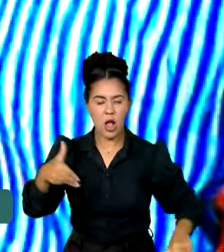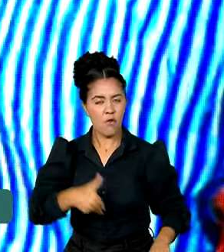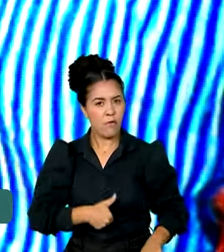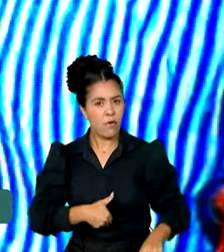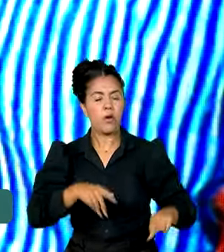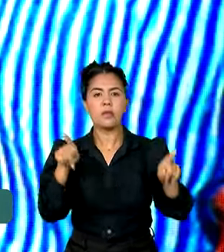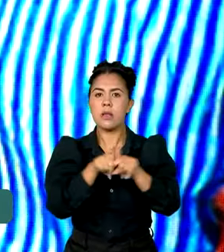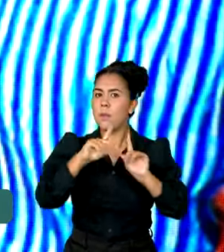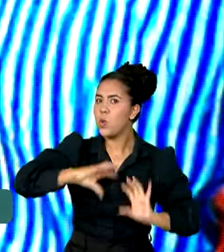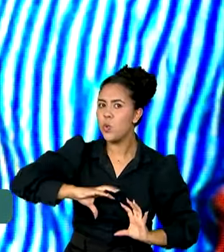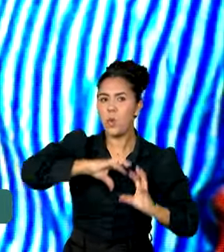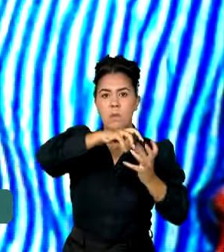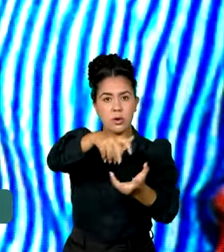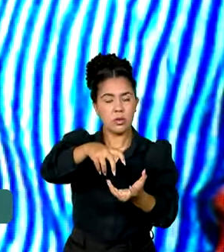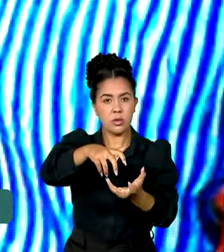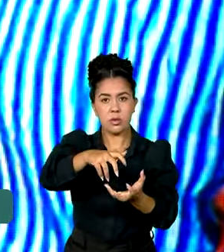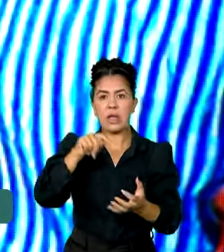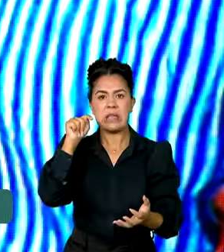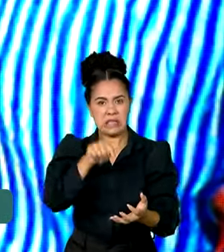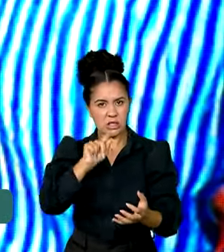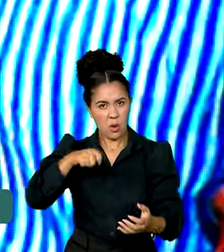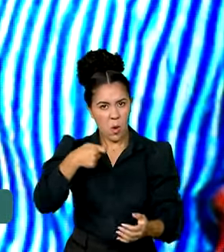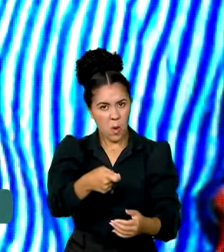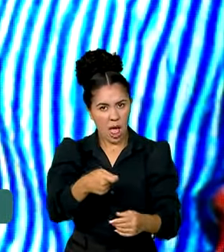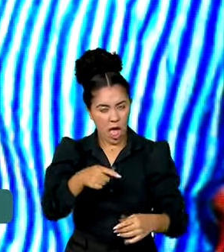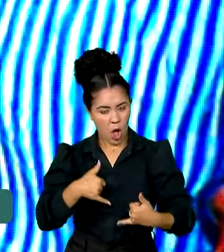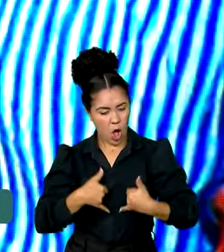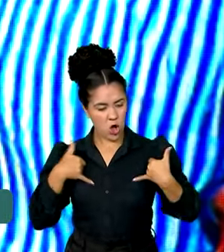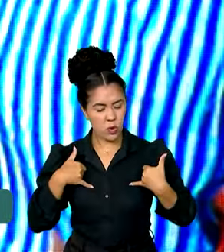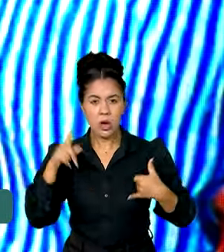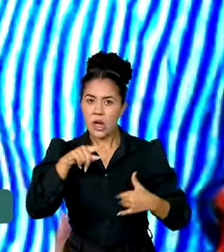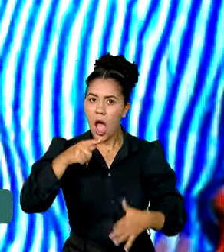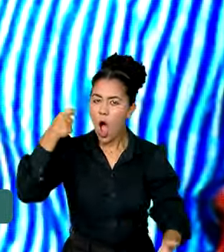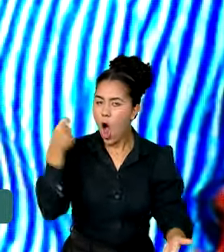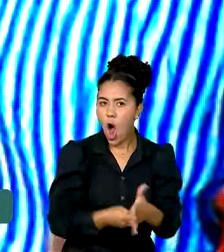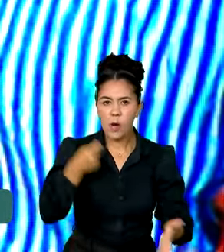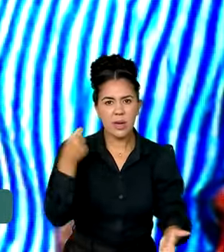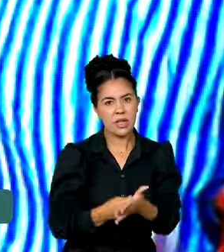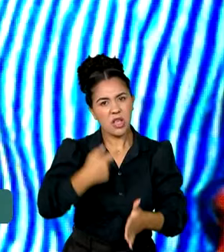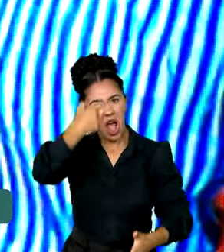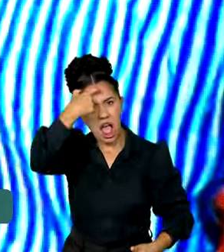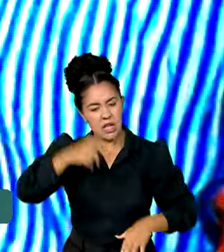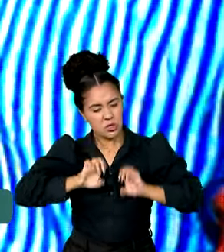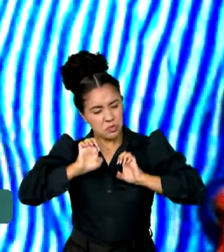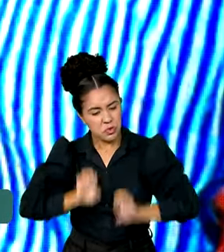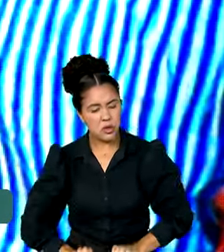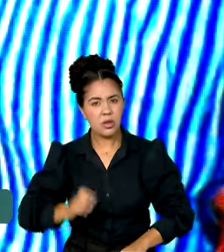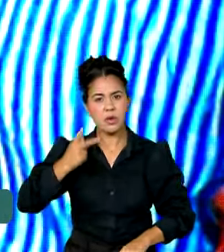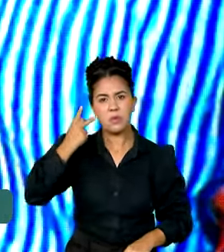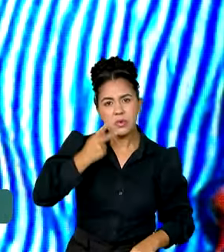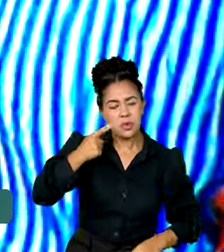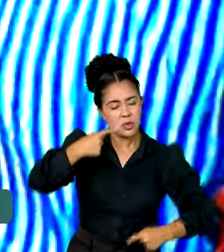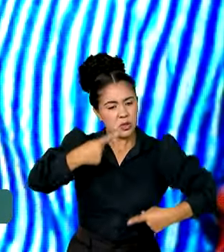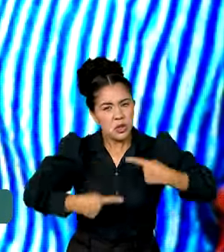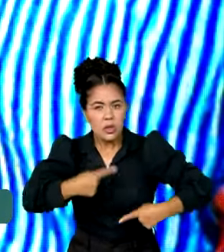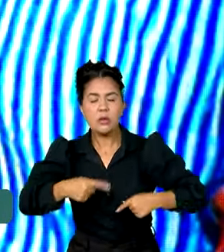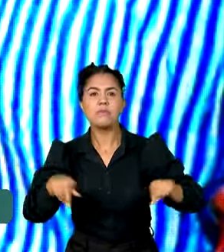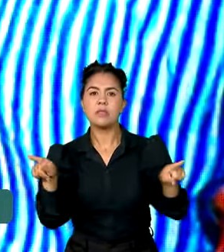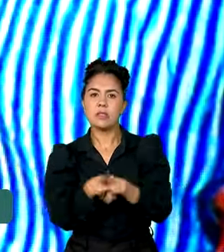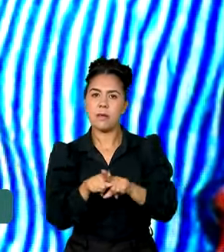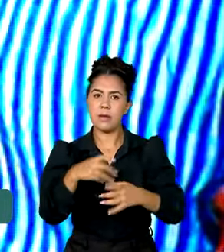no mundo não deve ser motivo de orgulho é obrigação moral ética política e até